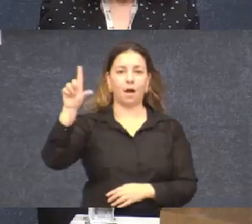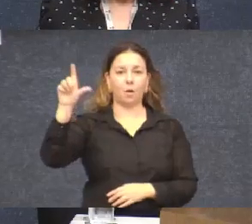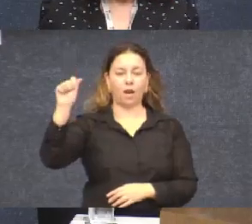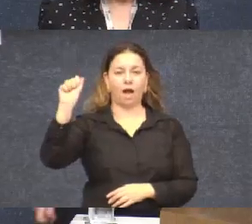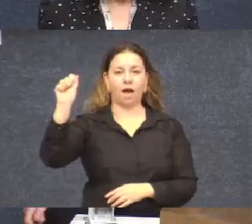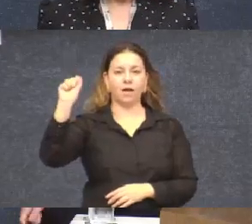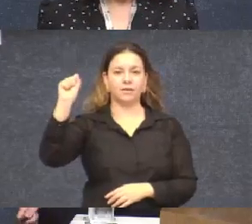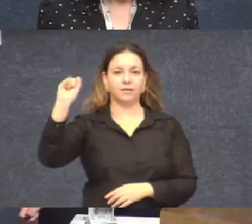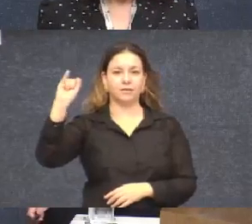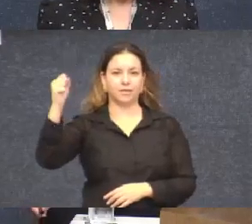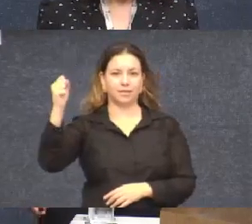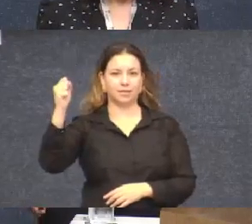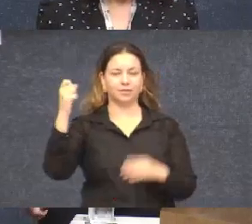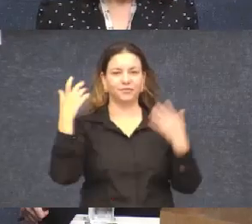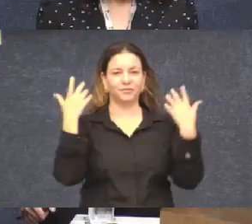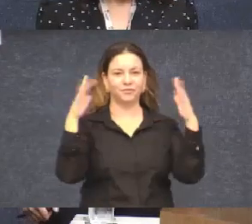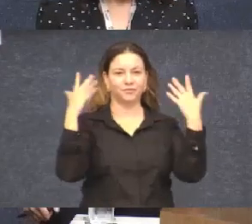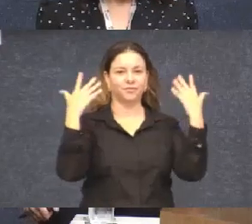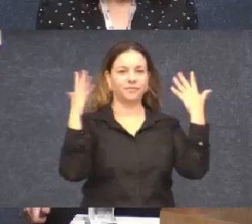parte.